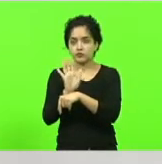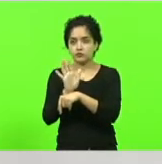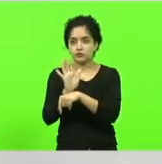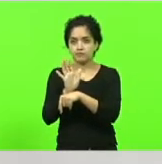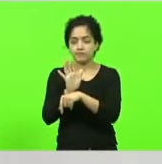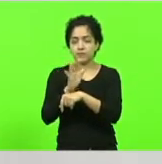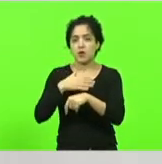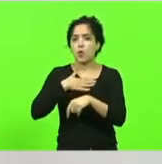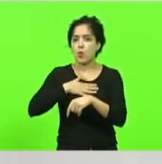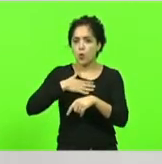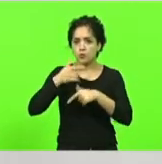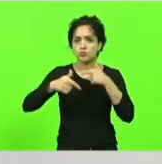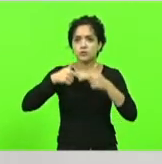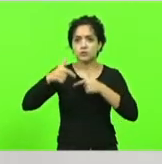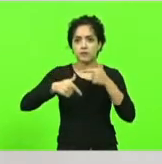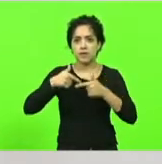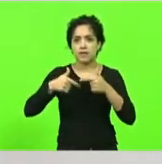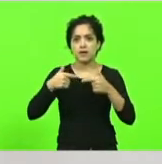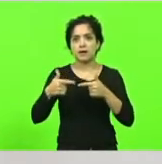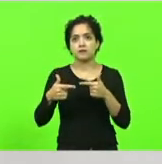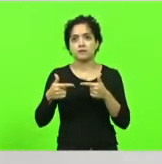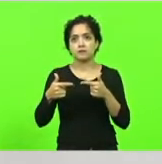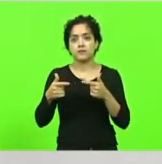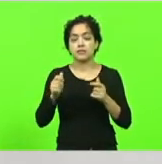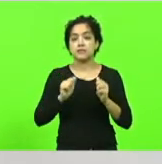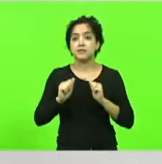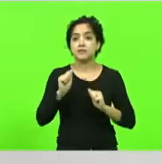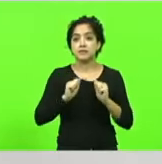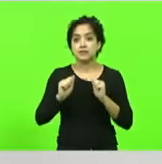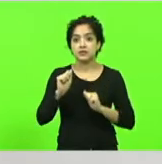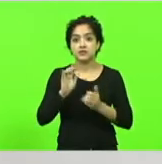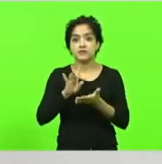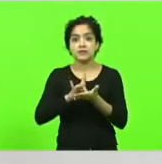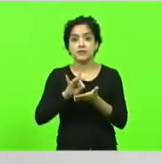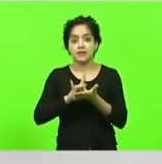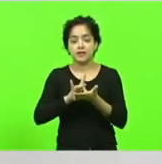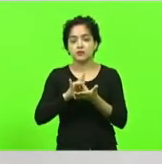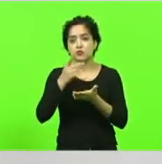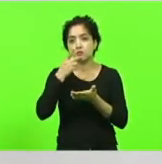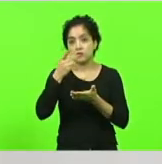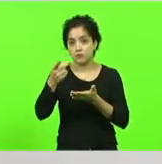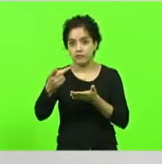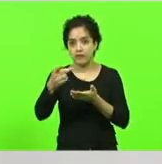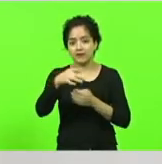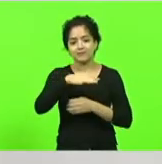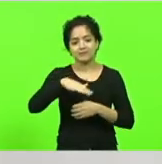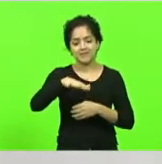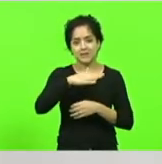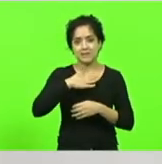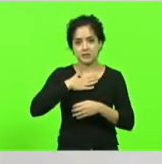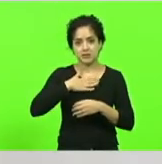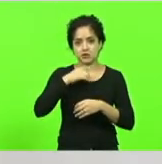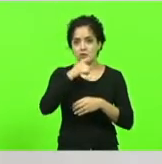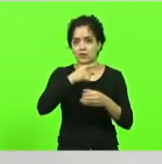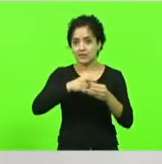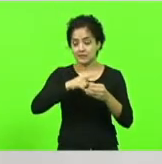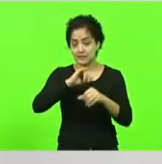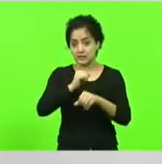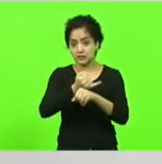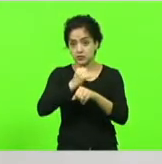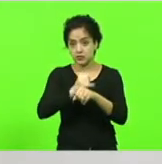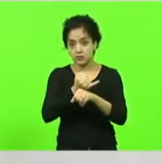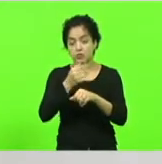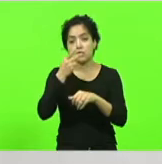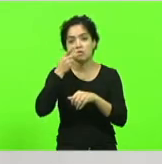olha, expectativa e realidade. E principalmente quando eu falo da minha região de Joinville. Quando eu falo da